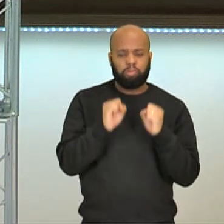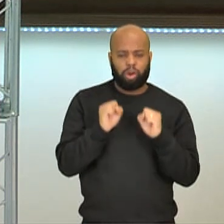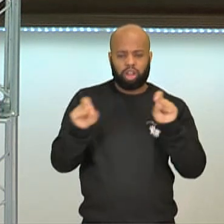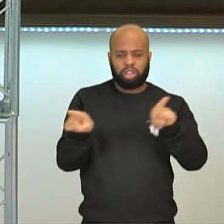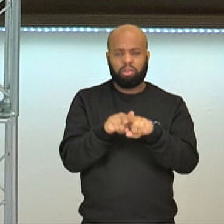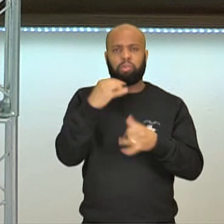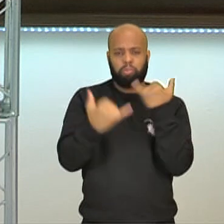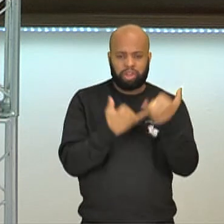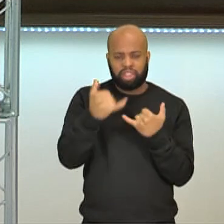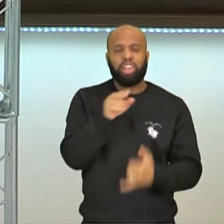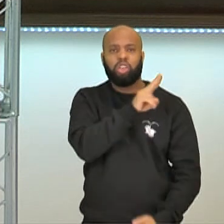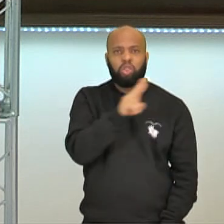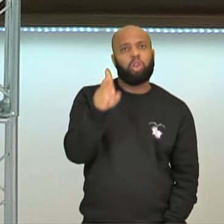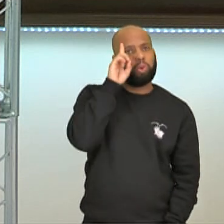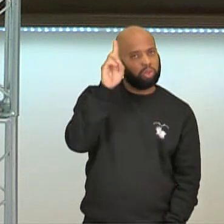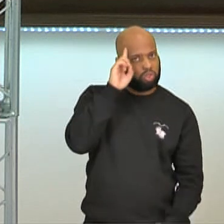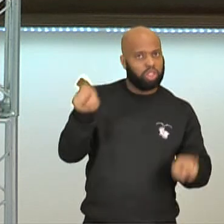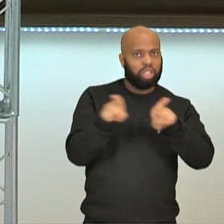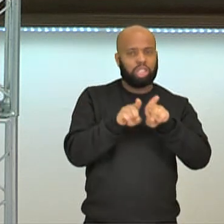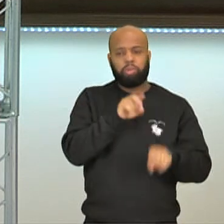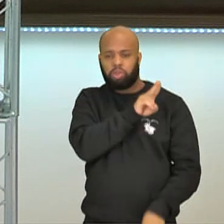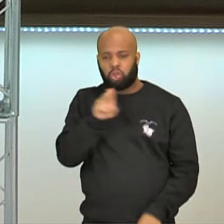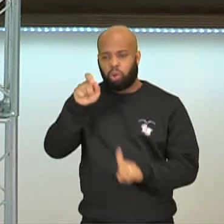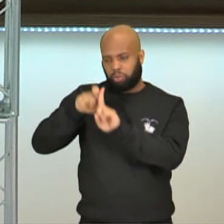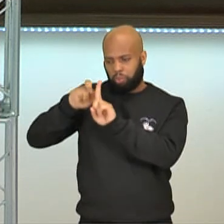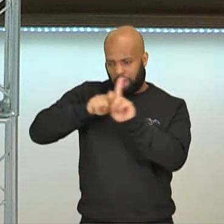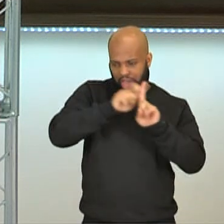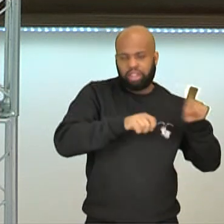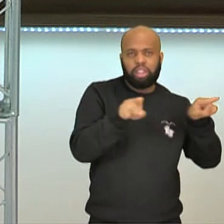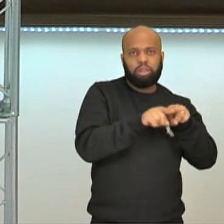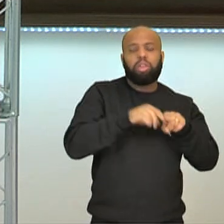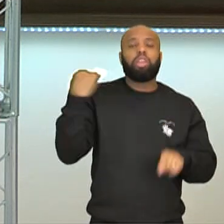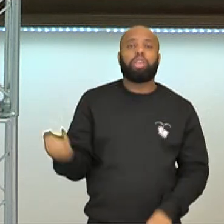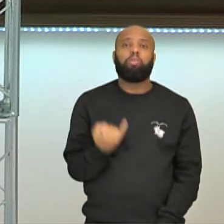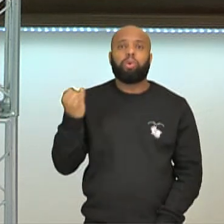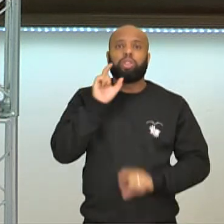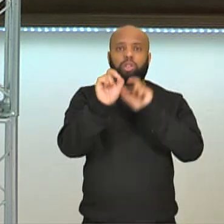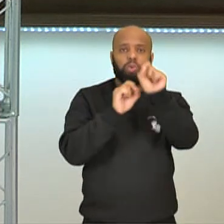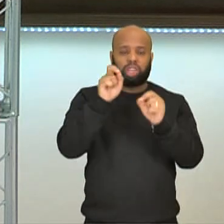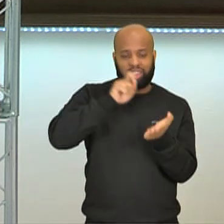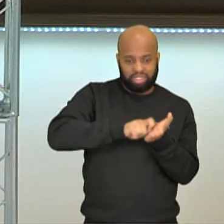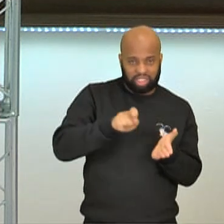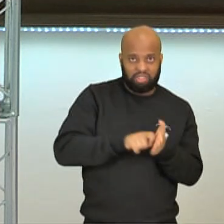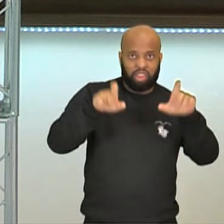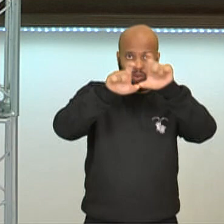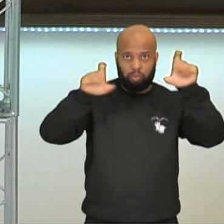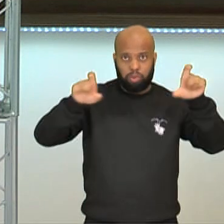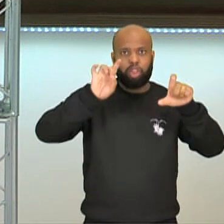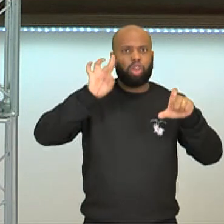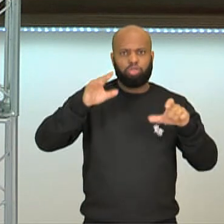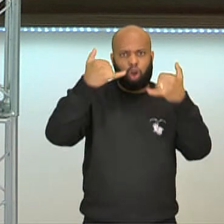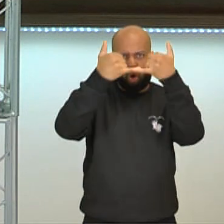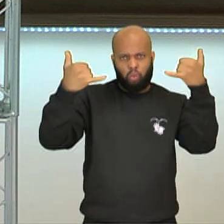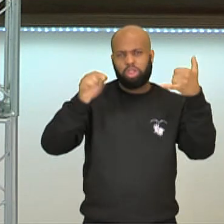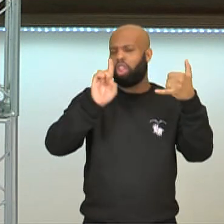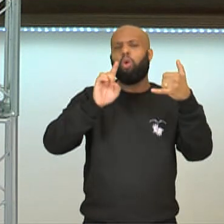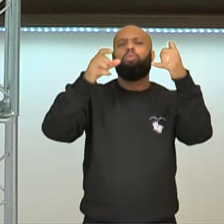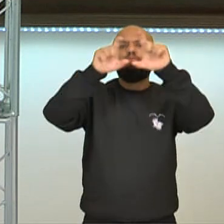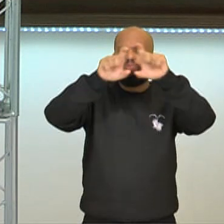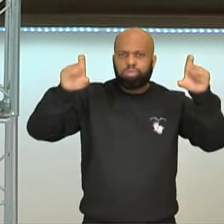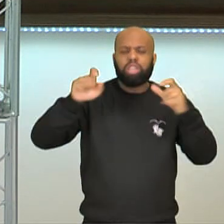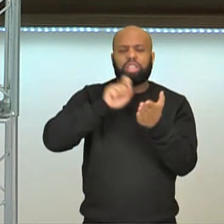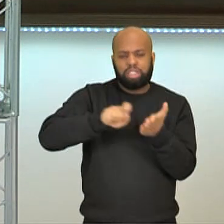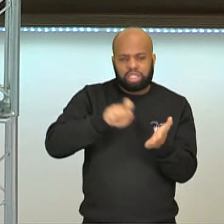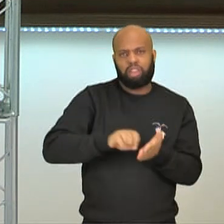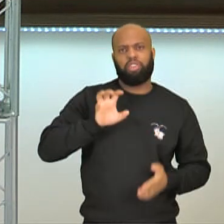os nomes dos dias, os nomes dos meses. O importante é que você produza uma estrofe, não somente um verso,